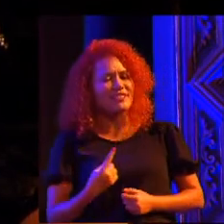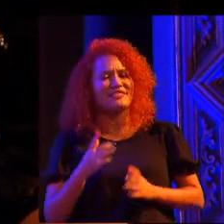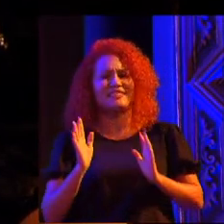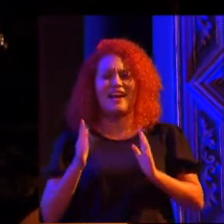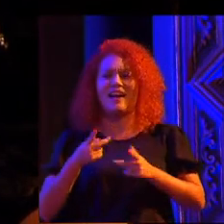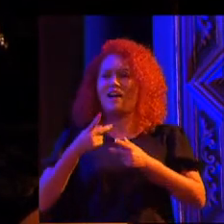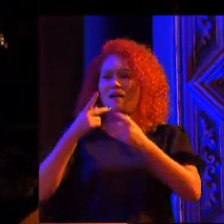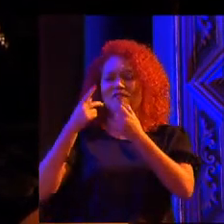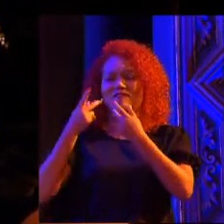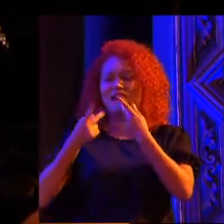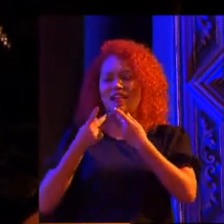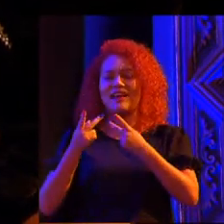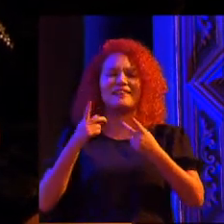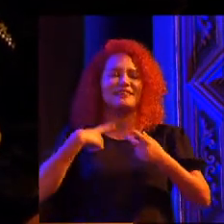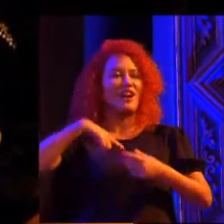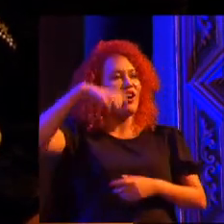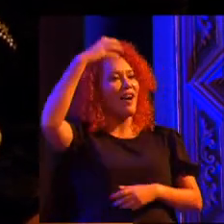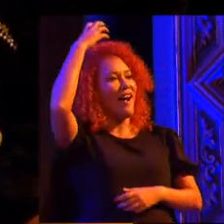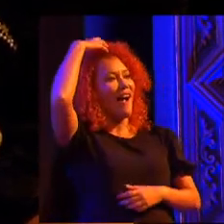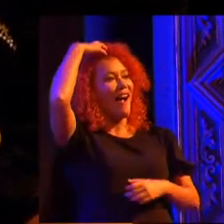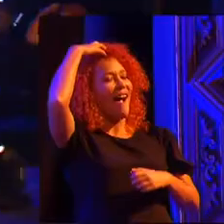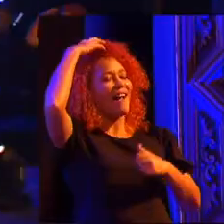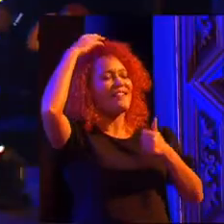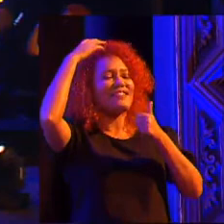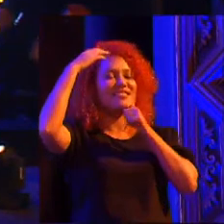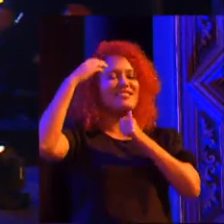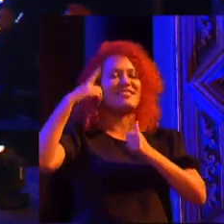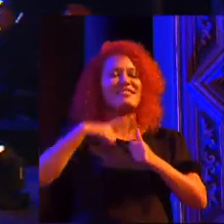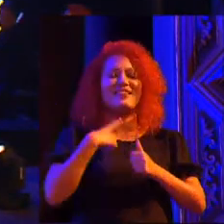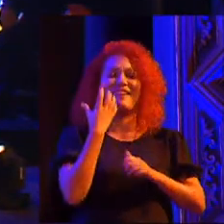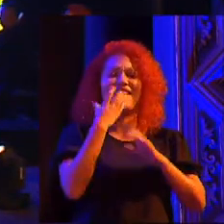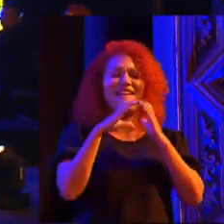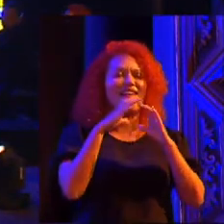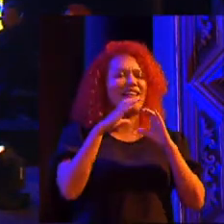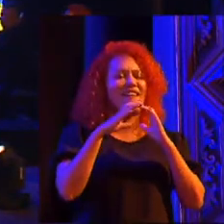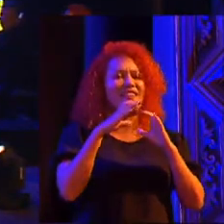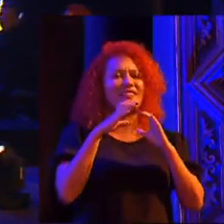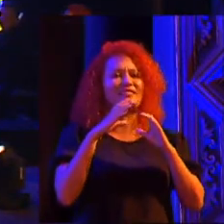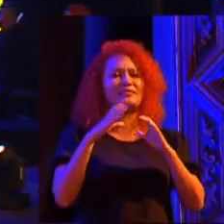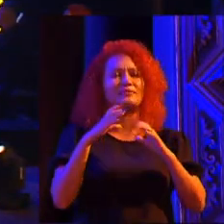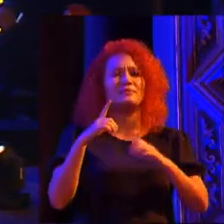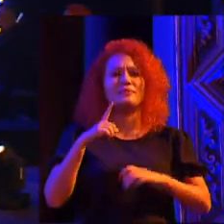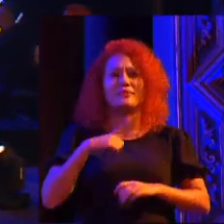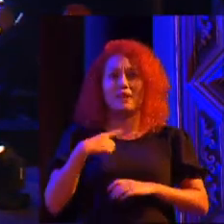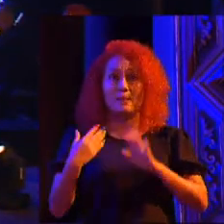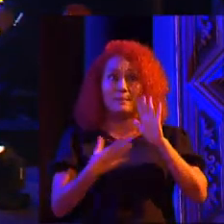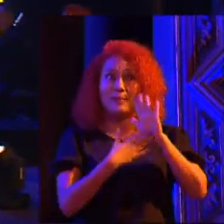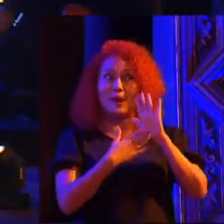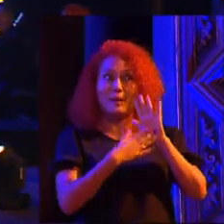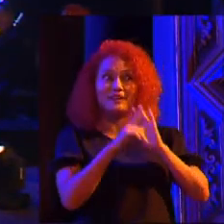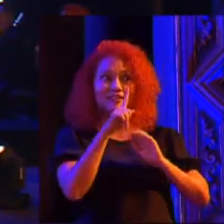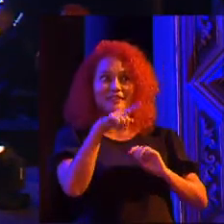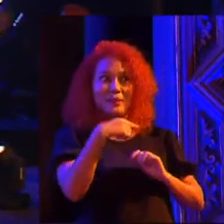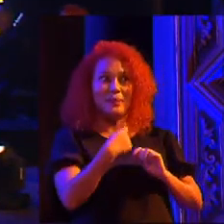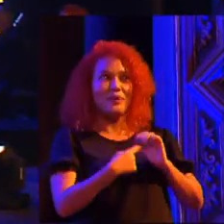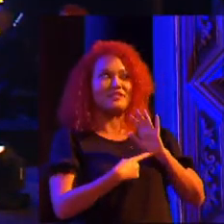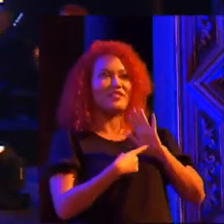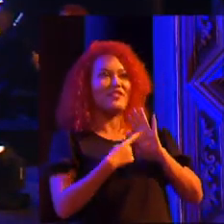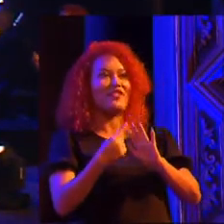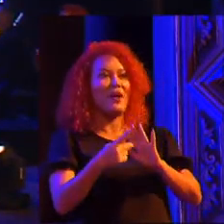muito bem. É a nossa rainha, né? Canta muitas músicas da aparelhagem. E ela vai prometer aqui para todos nós que vai fazer uma